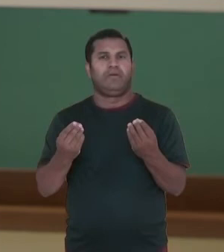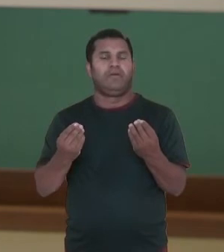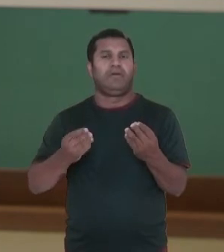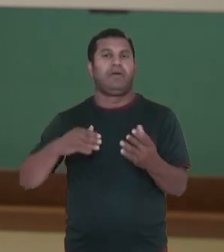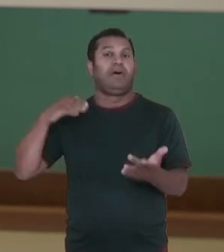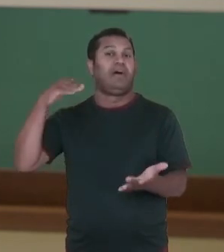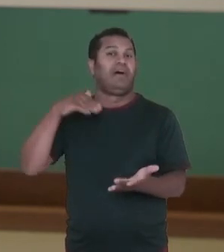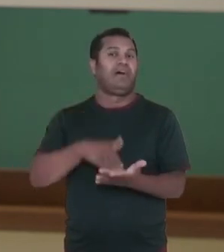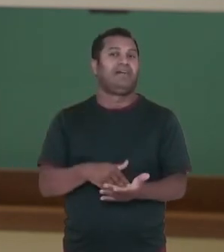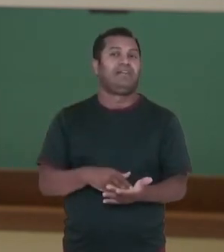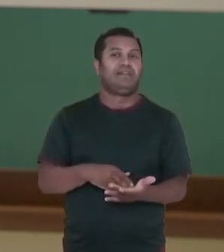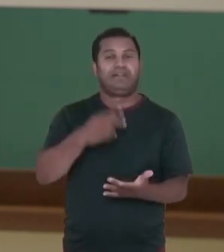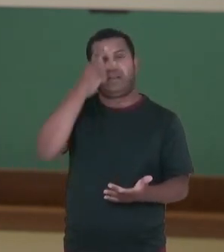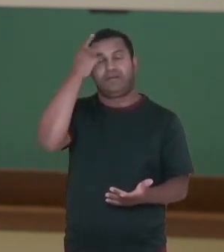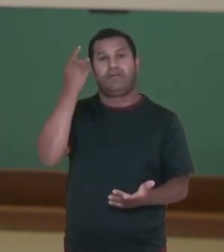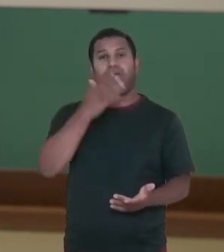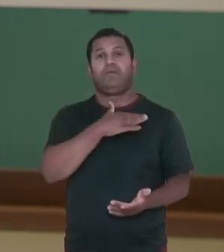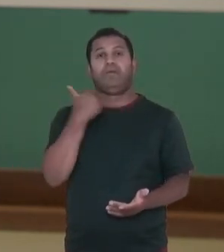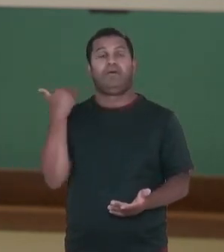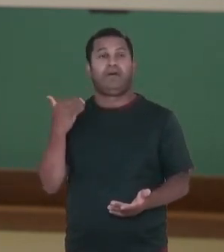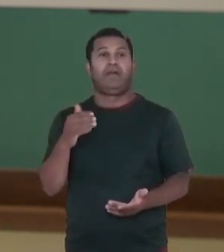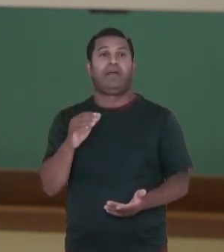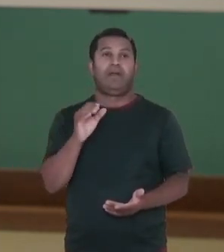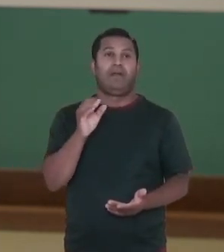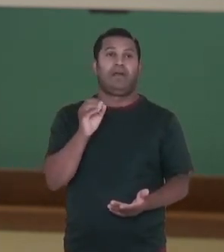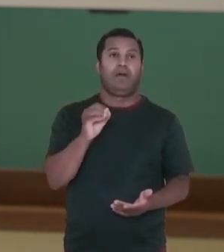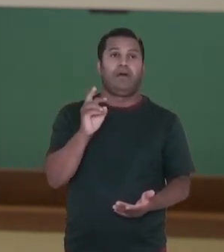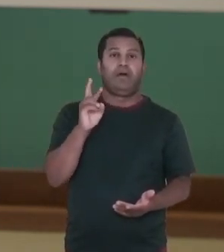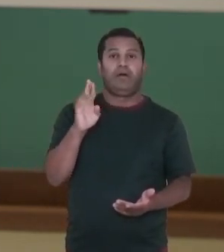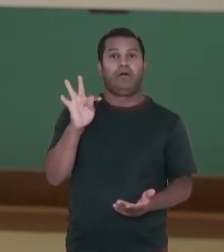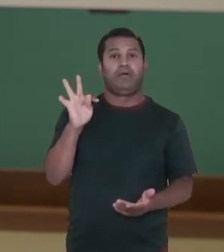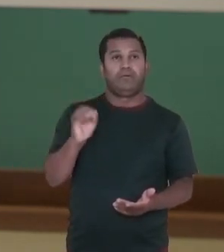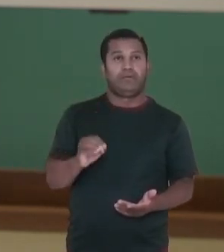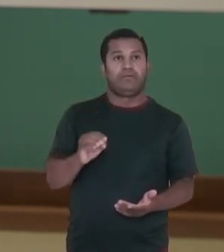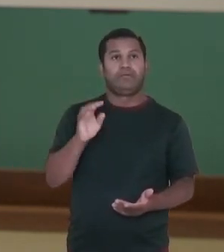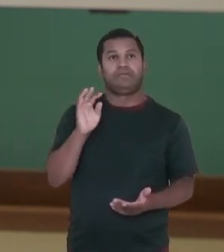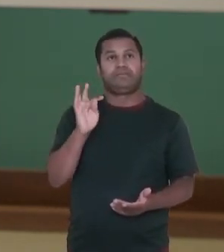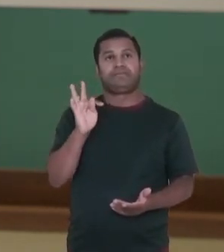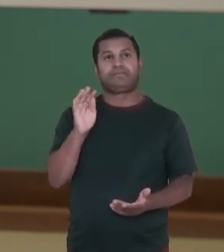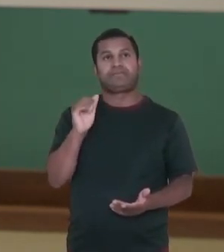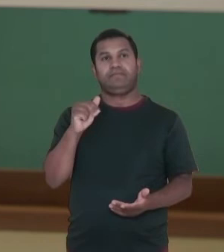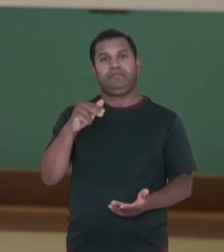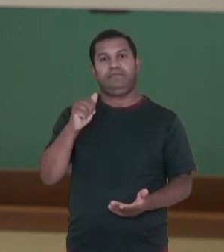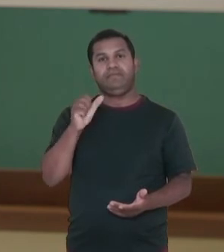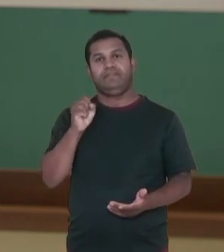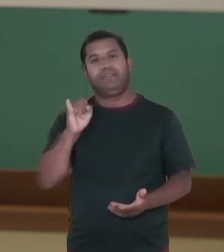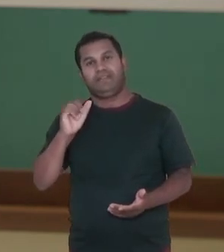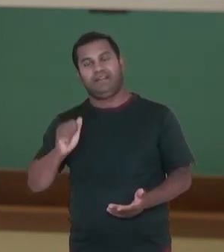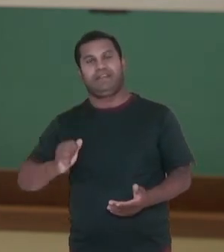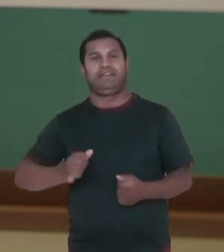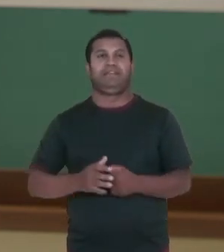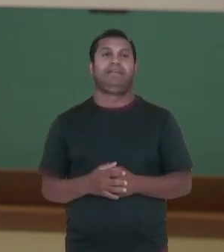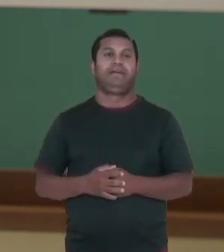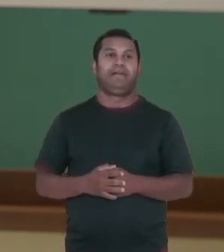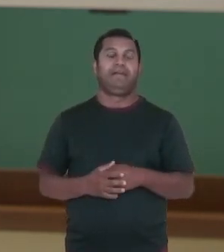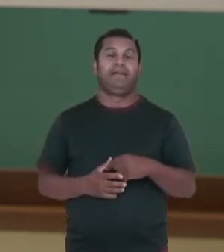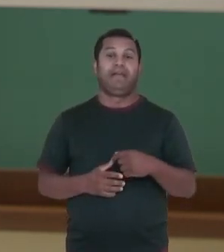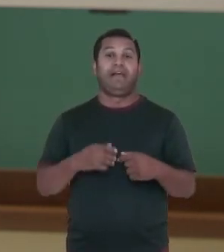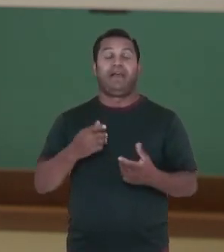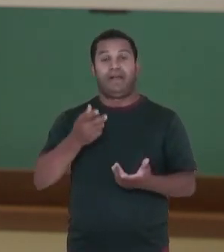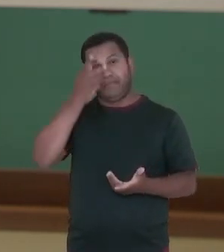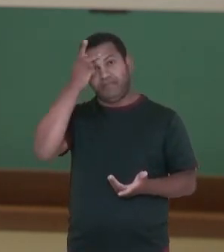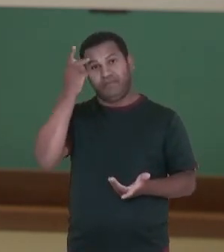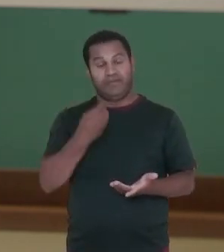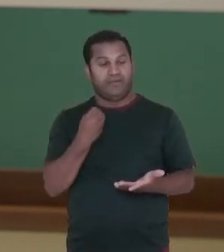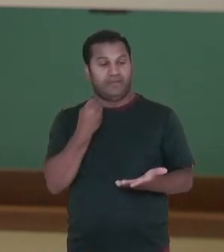até morrer, é a ortotanásia, né? Eu vou oferecer medicamentos que deixem